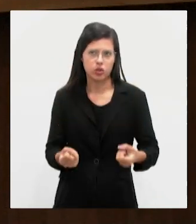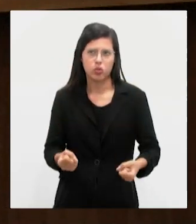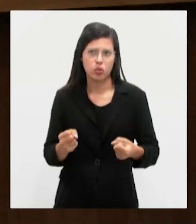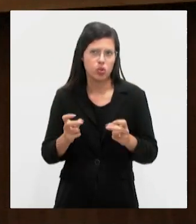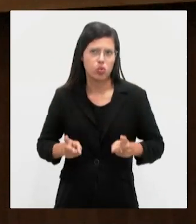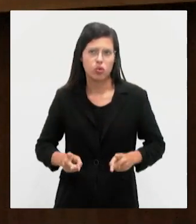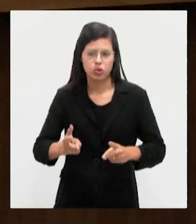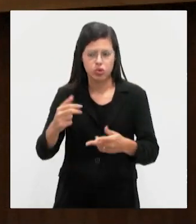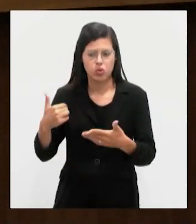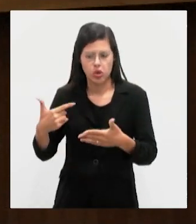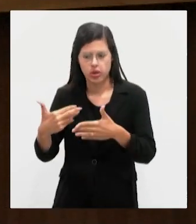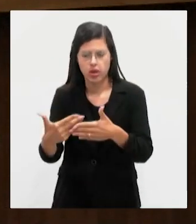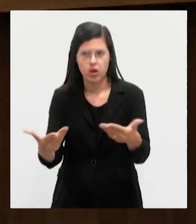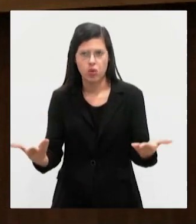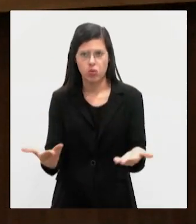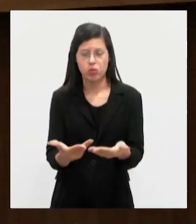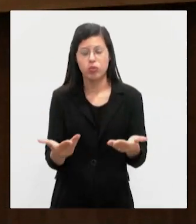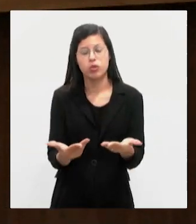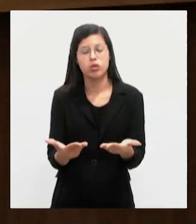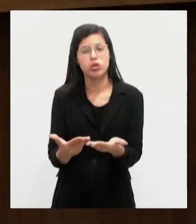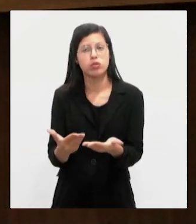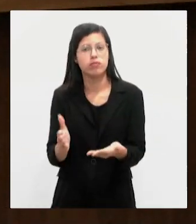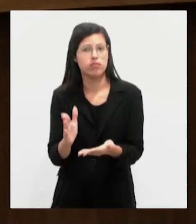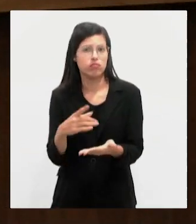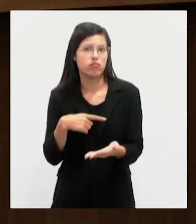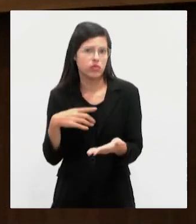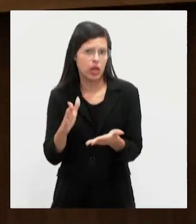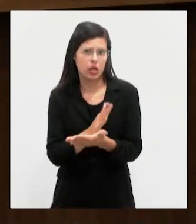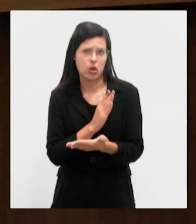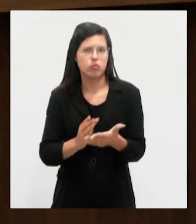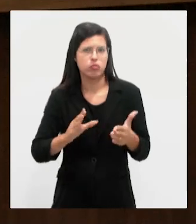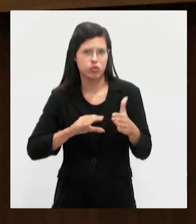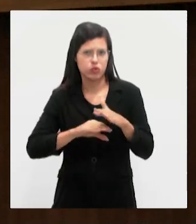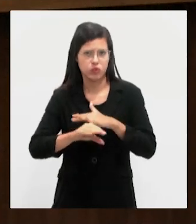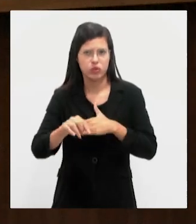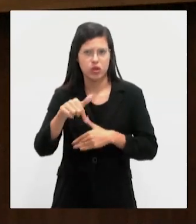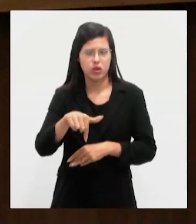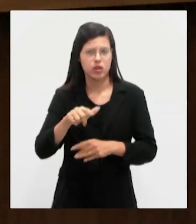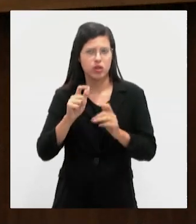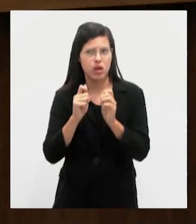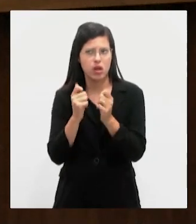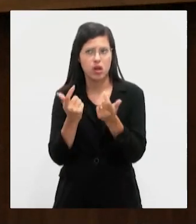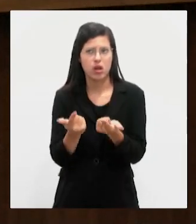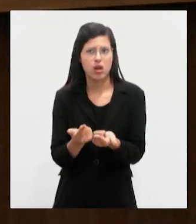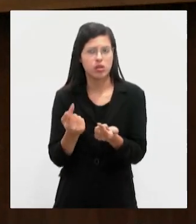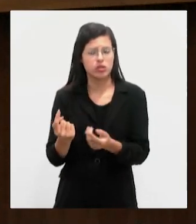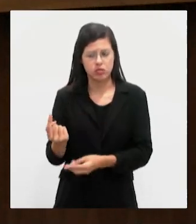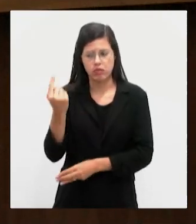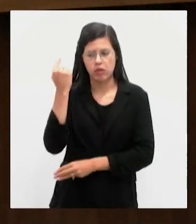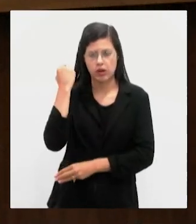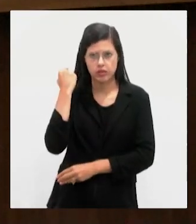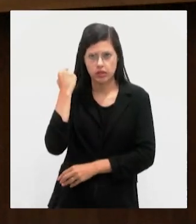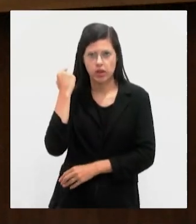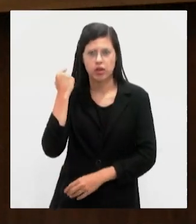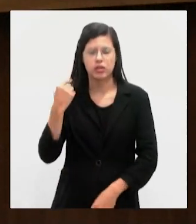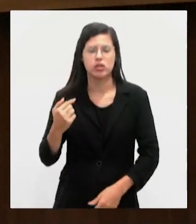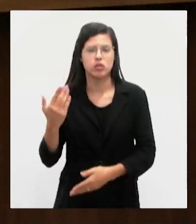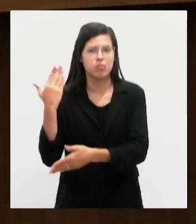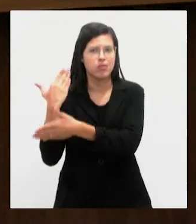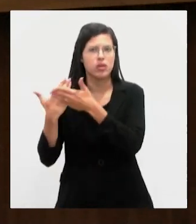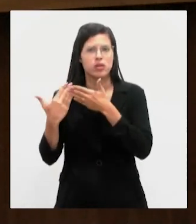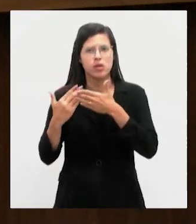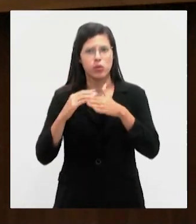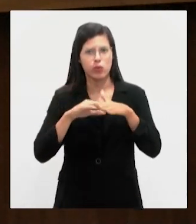exceções aqui no Parlamento. Inclusive, lá atrás, originalmente, o